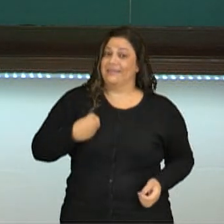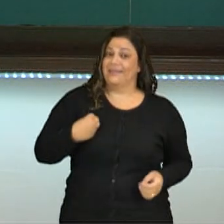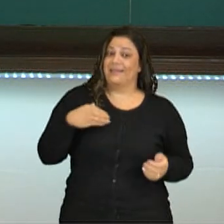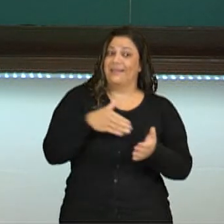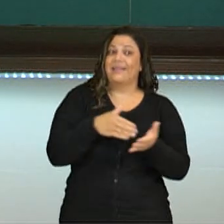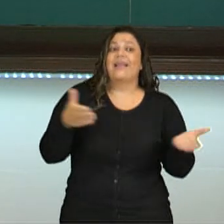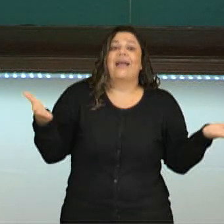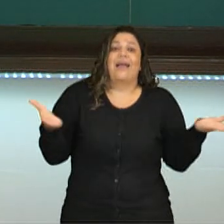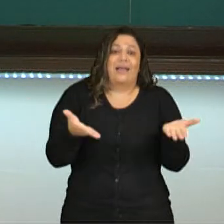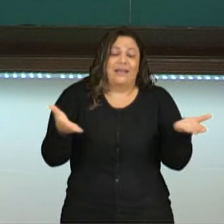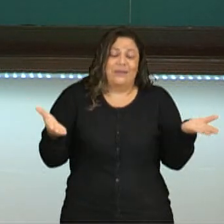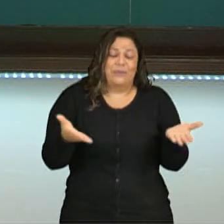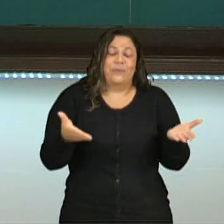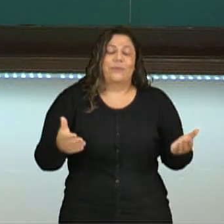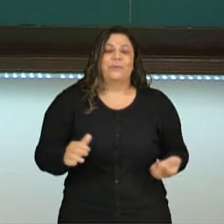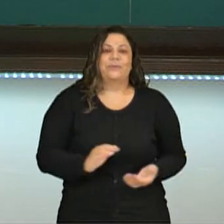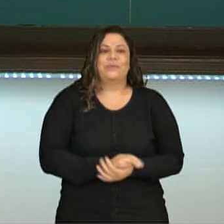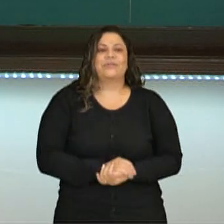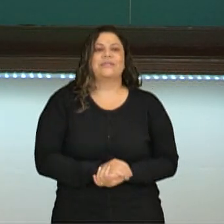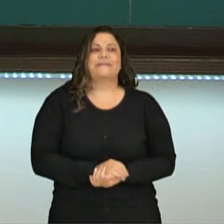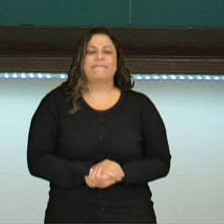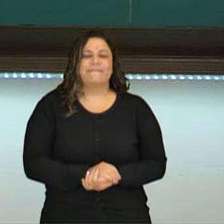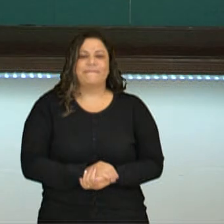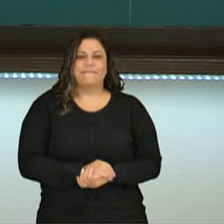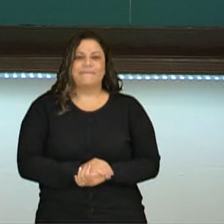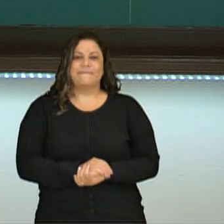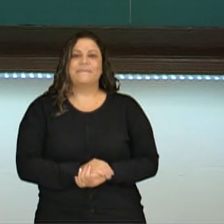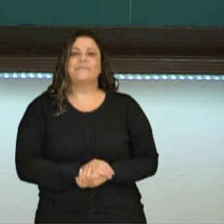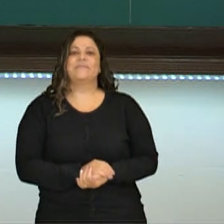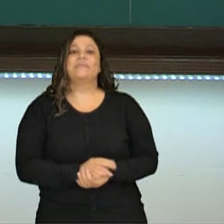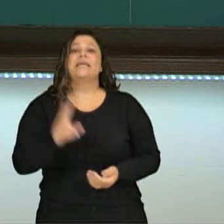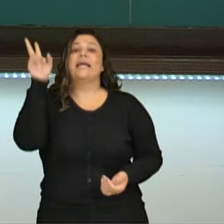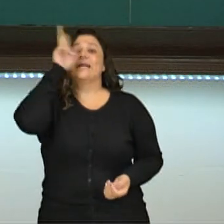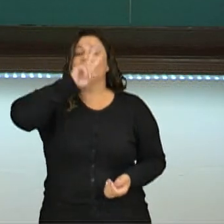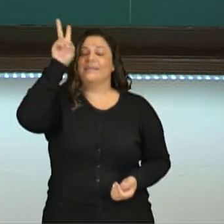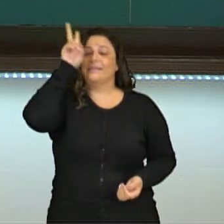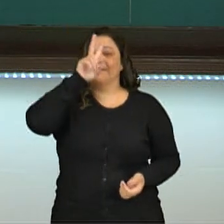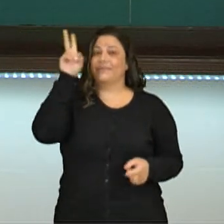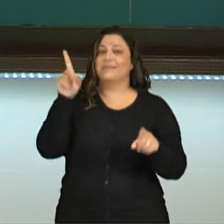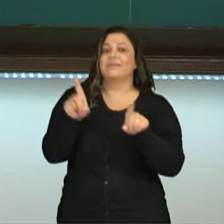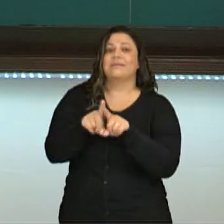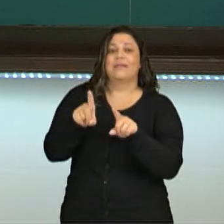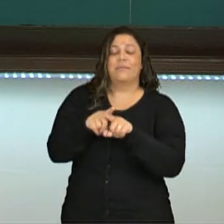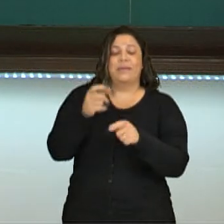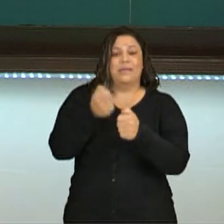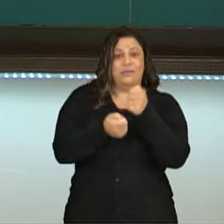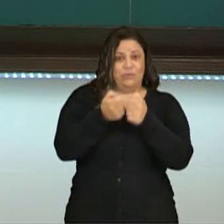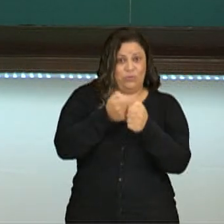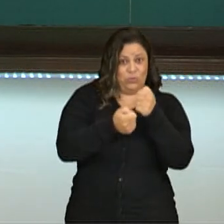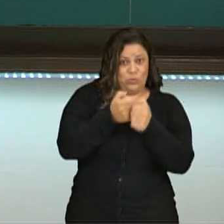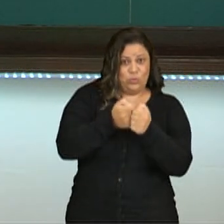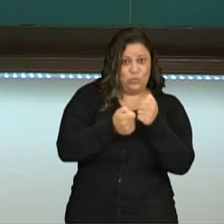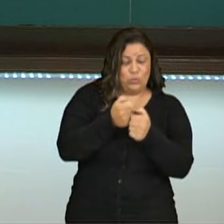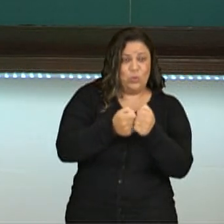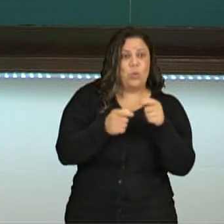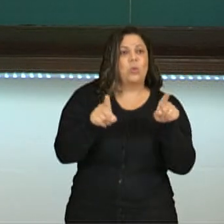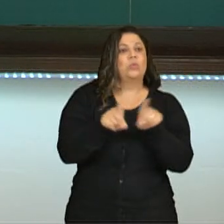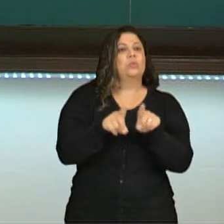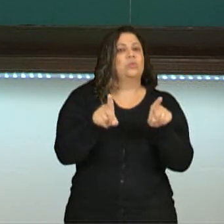até hoje nesses aparelhos, tá? E lembrando ainda que os jogos eletrônicos